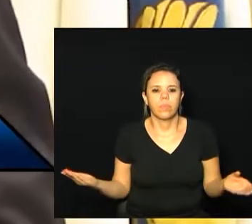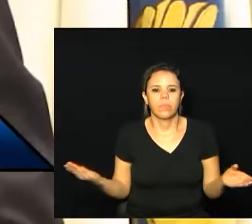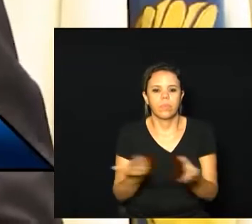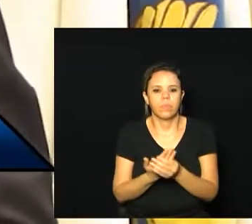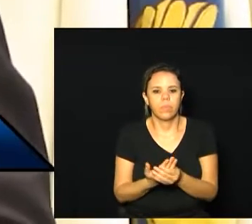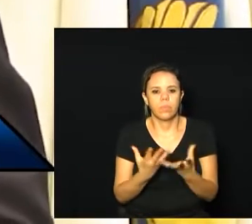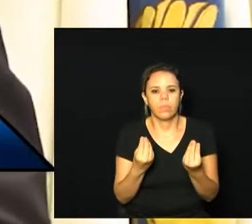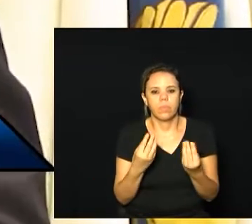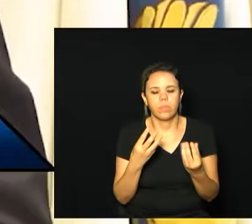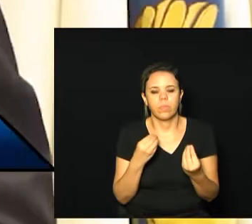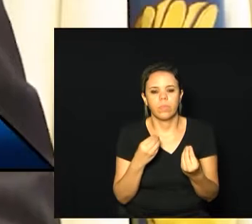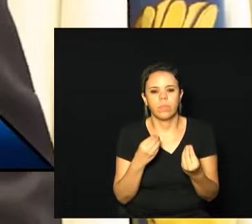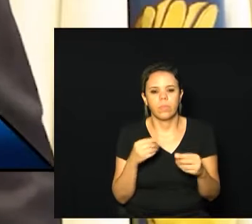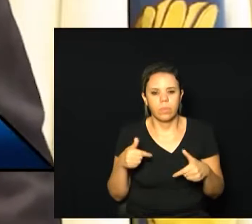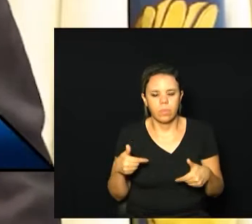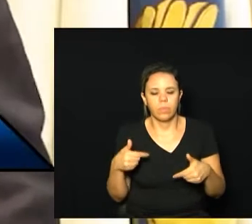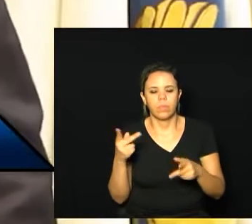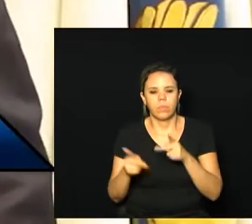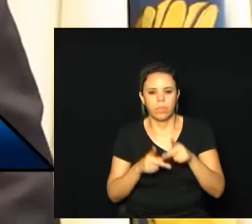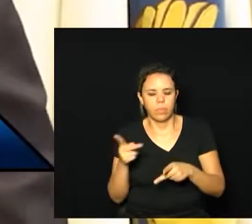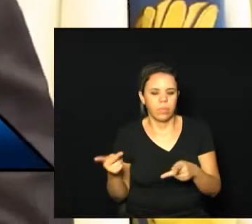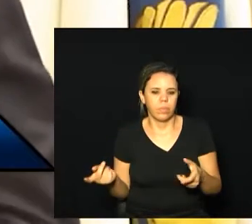ajuizou várias ações contra